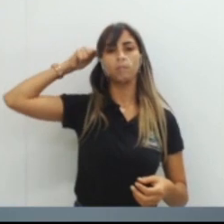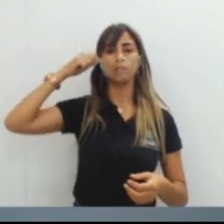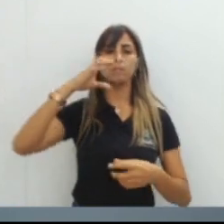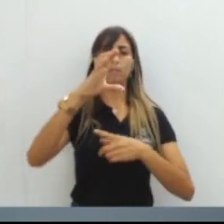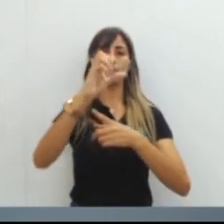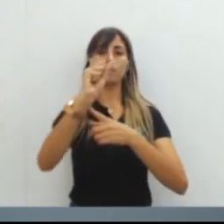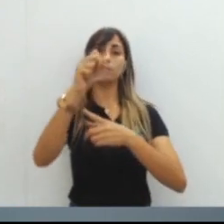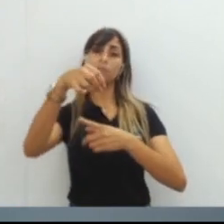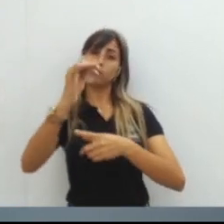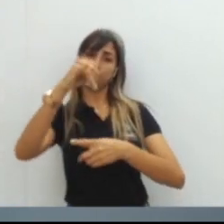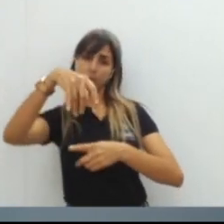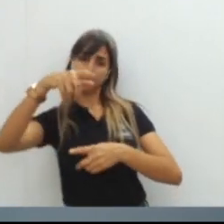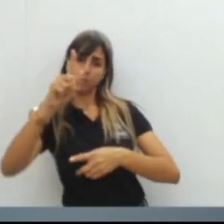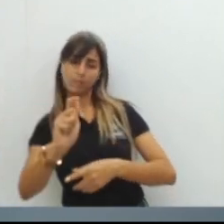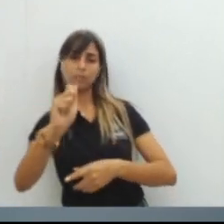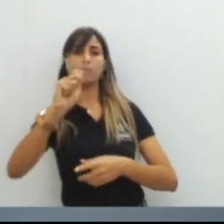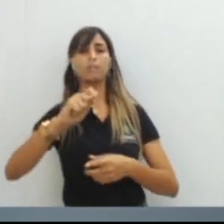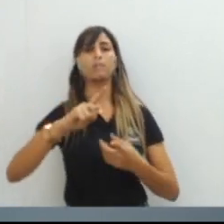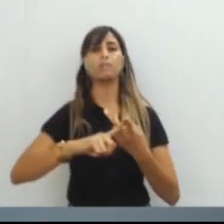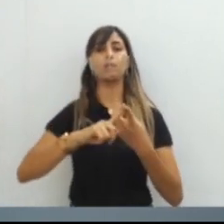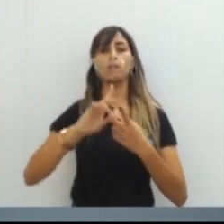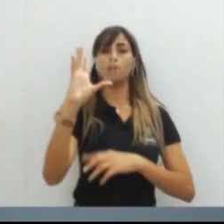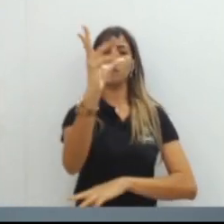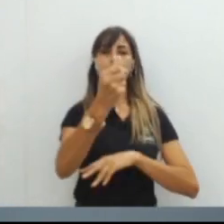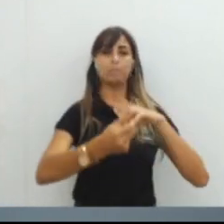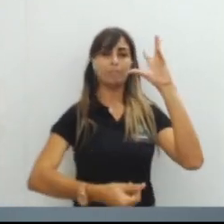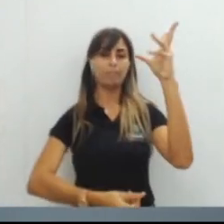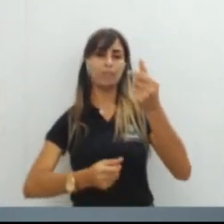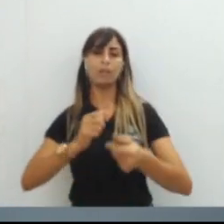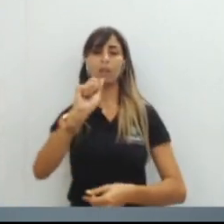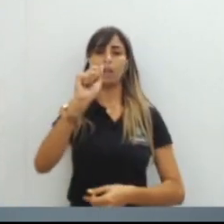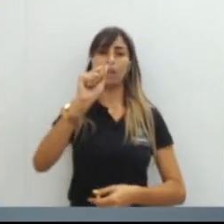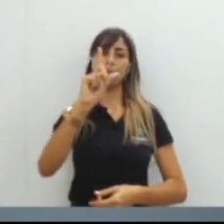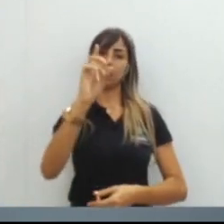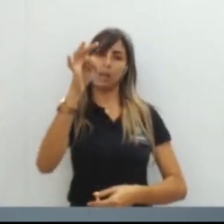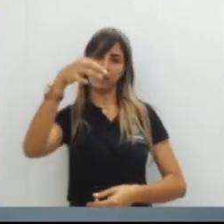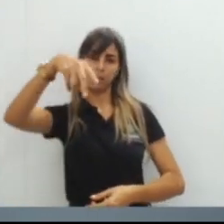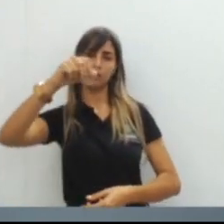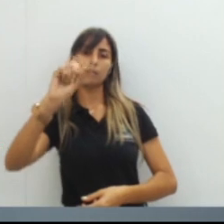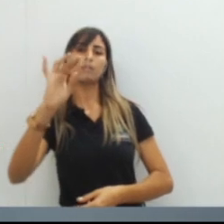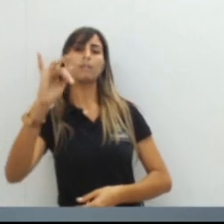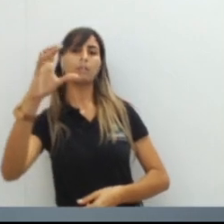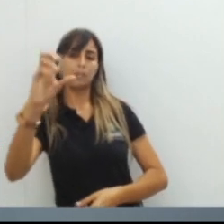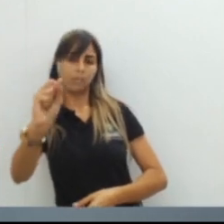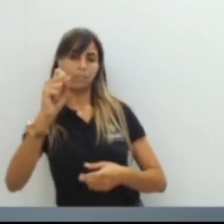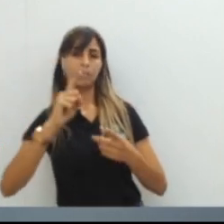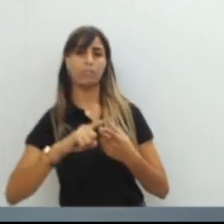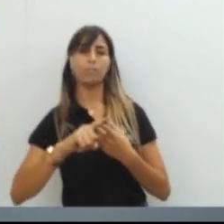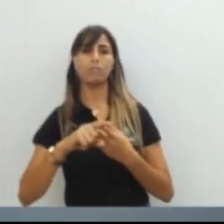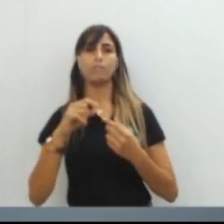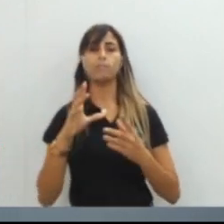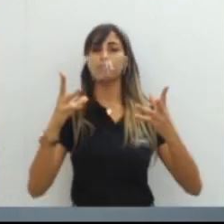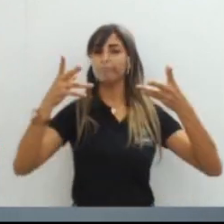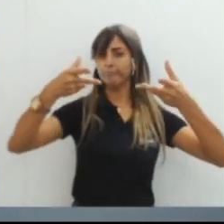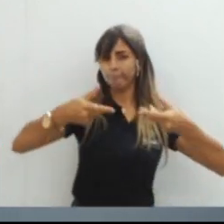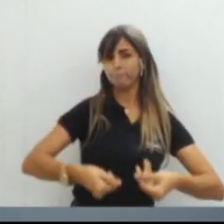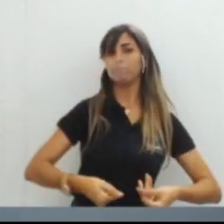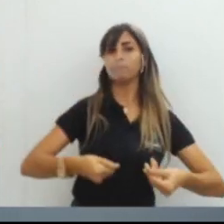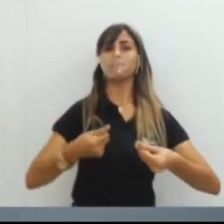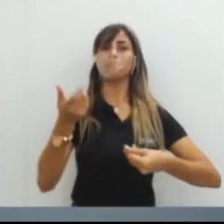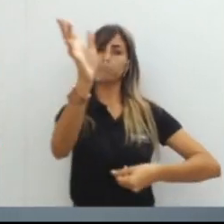Caatinga, Pantanal, Mata Atlântica. E, no caso, toda essa porção